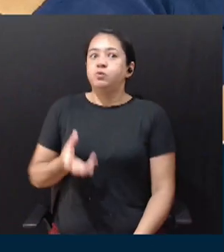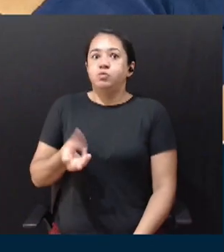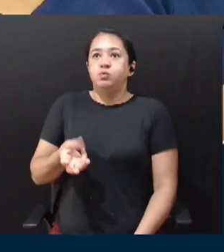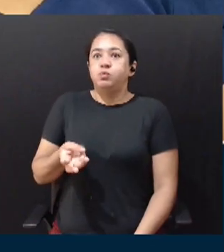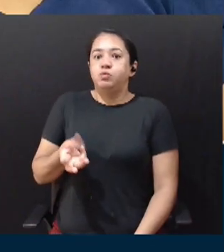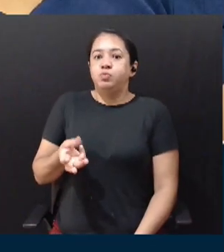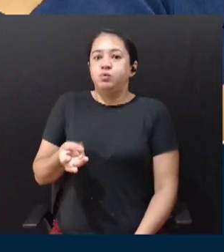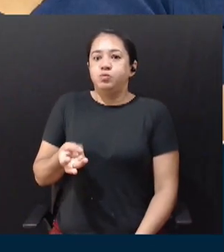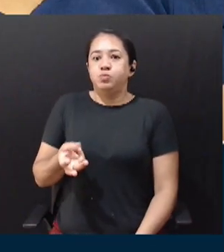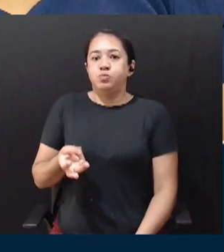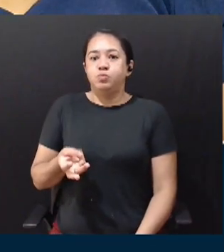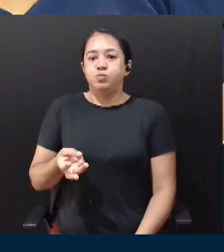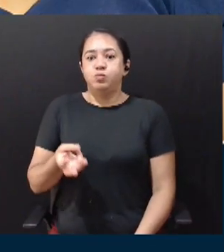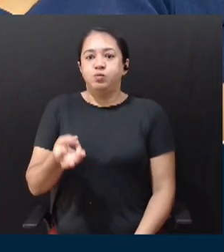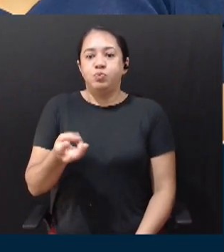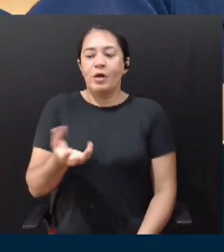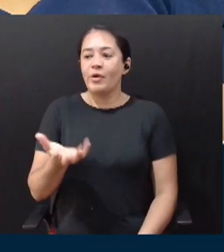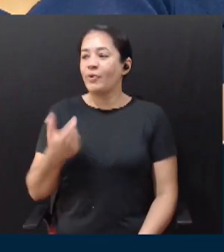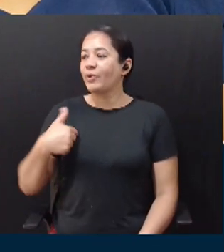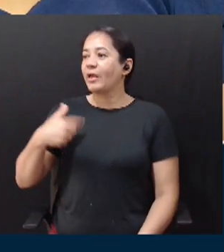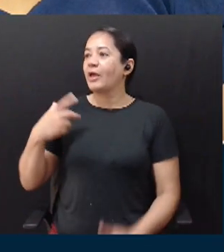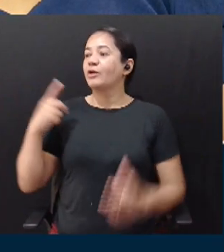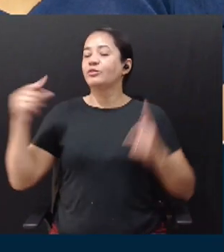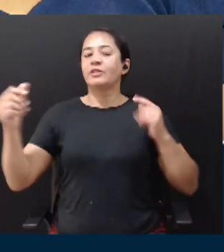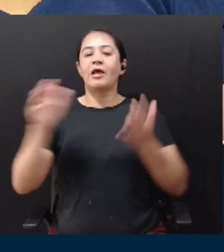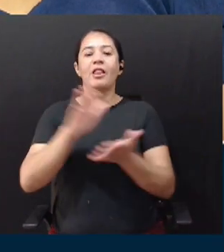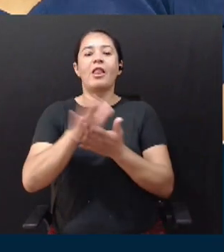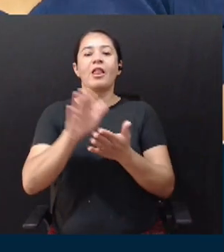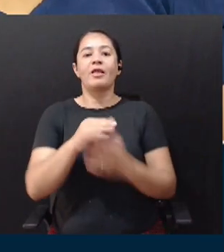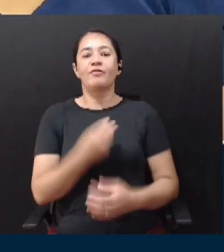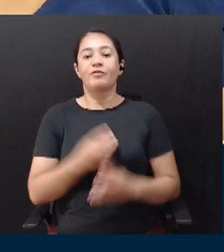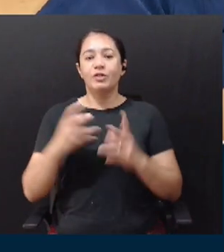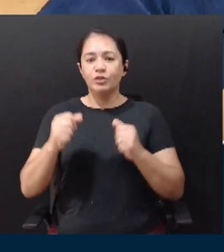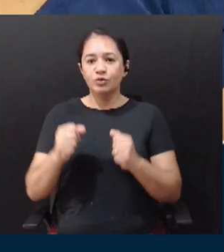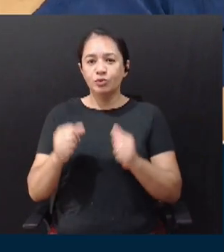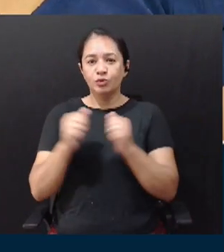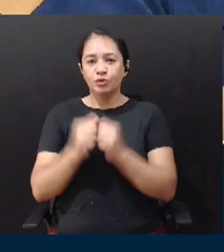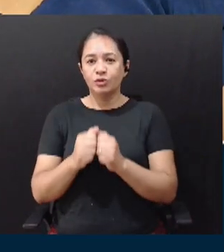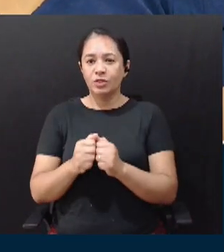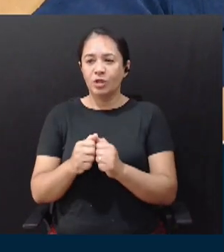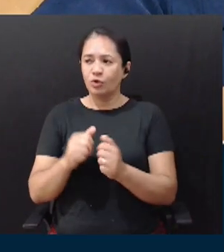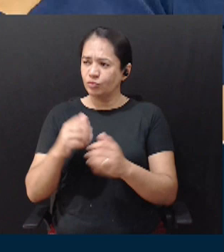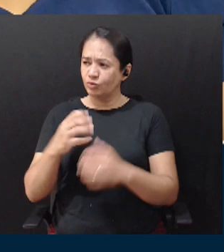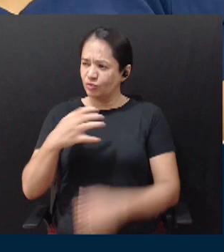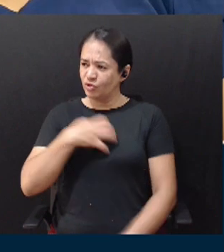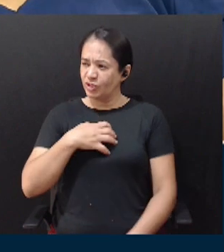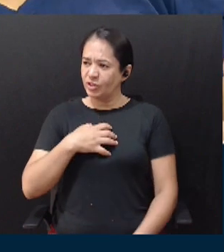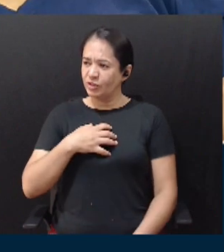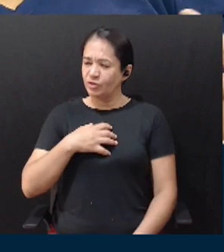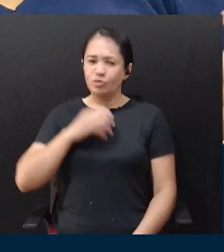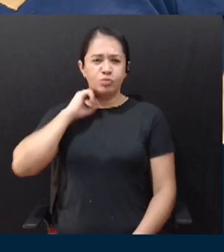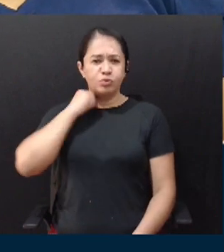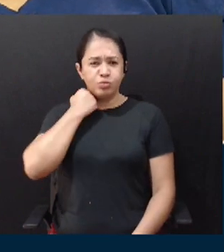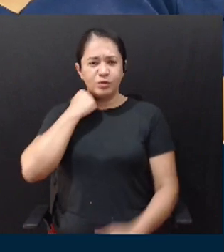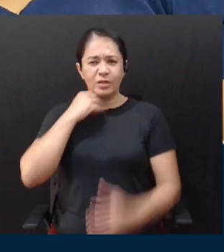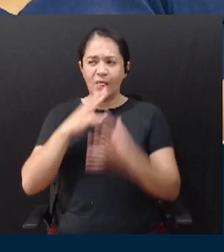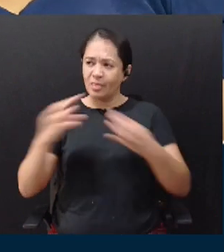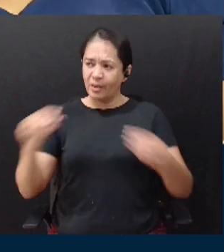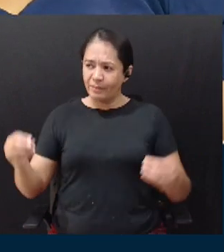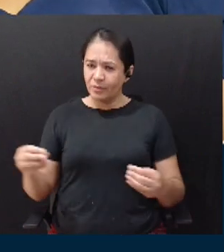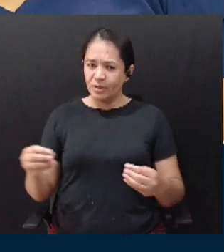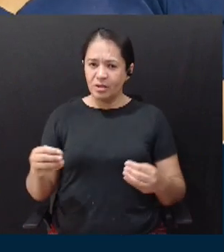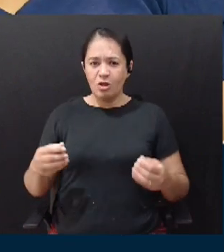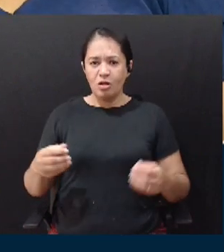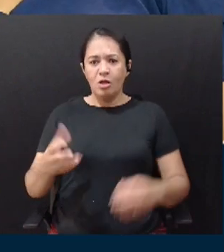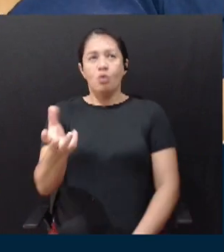gastar, viver tudo de uma vez. Isso é uma forma de compensar o estresse da semana? Boa, Eduardo. Essa impulsividade, né?